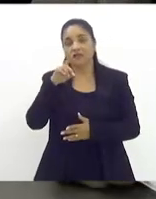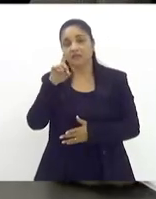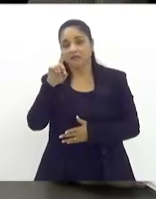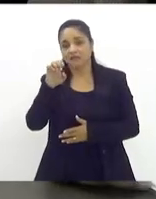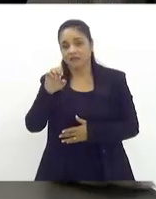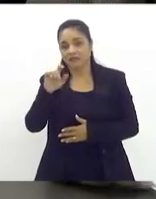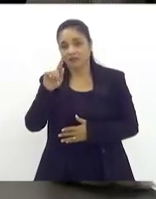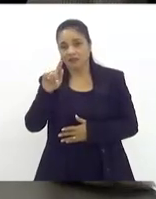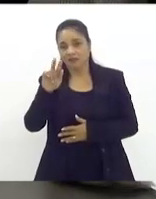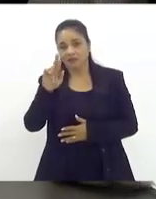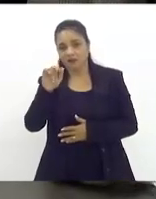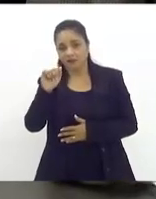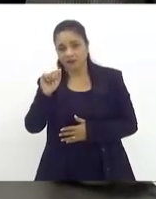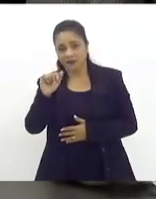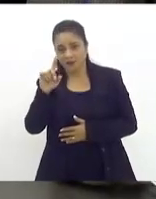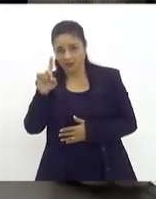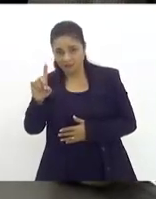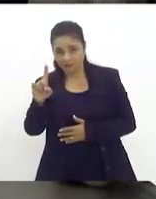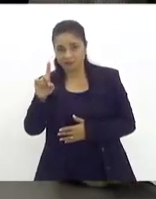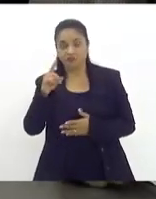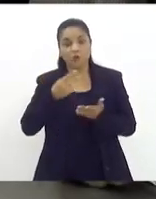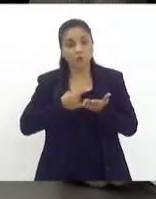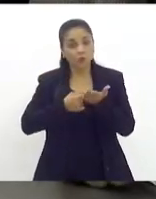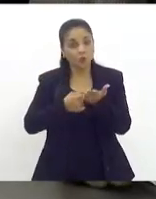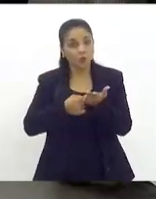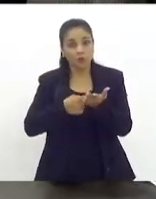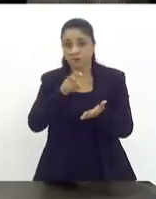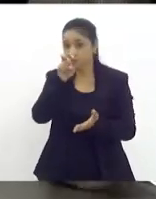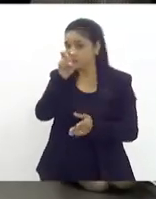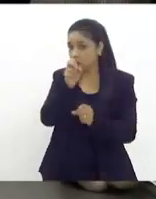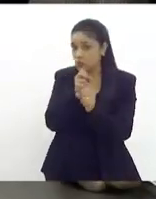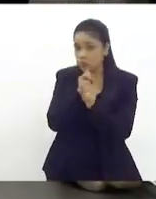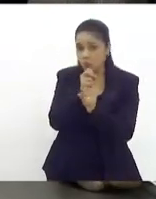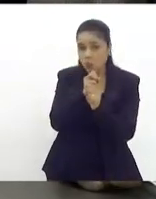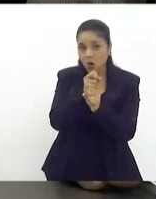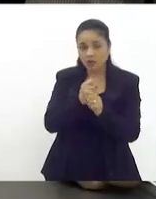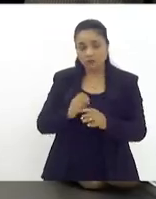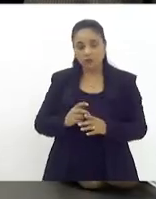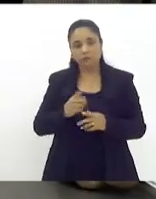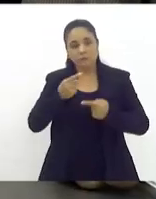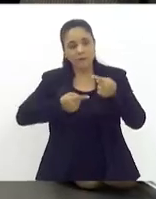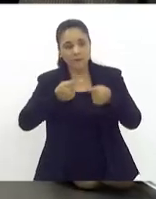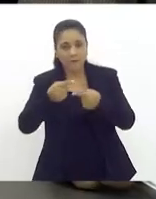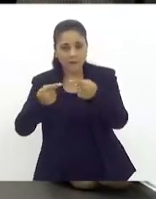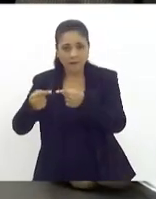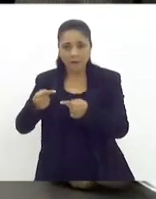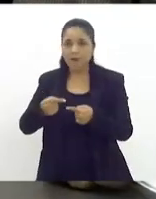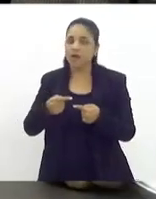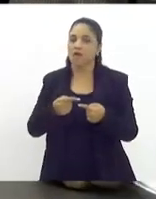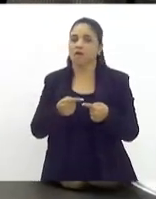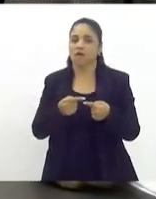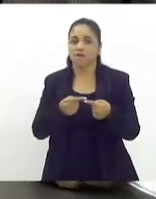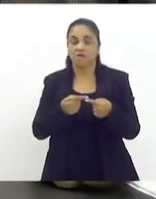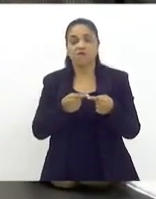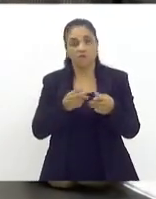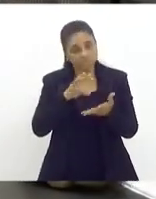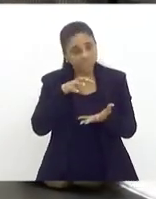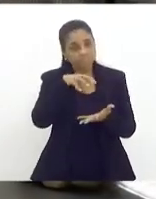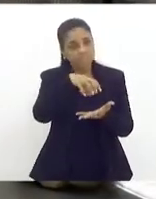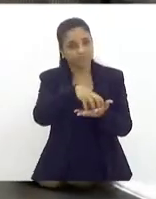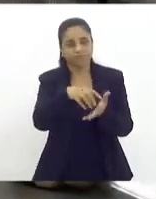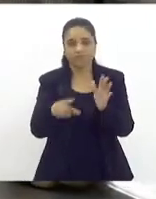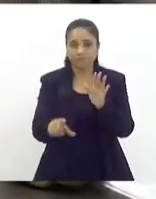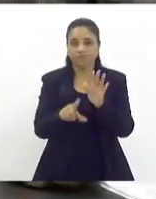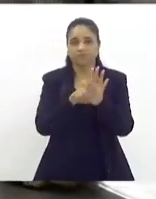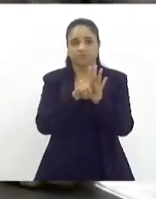uma lei que a gente ficou na Comissão do Cumpras 5 anos brigando, deputado Fred, e ela foi realmente instalada. Então, só